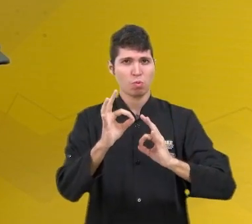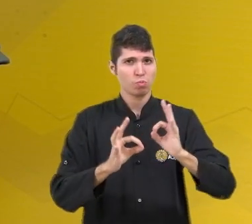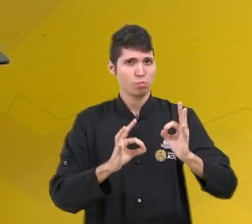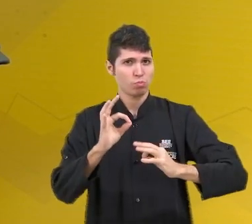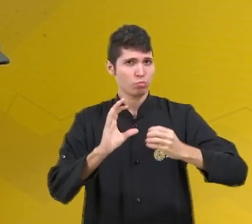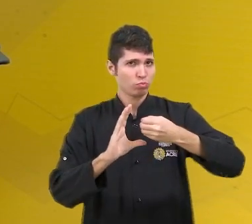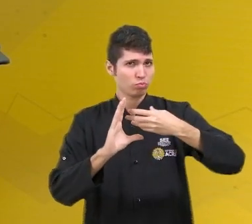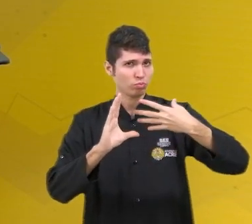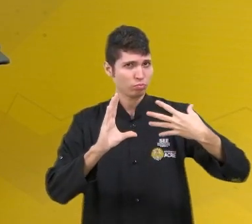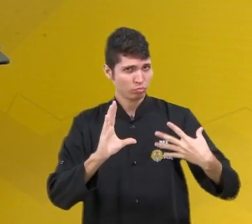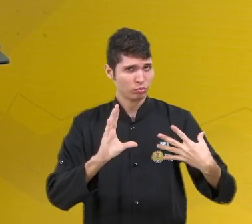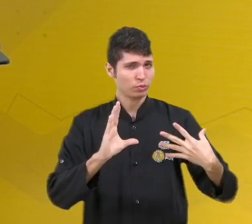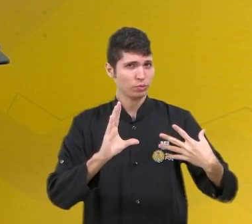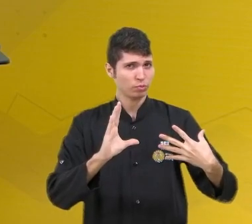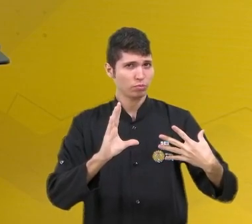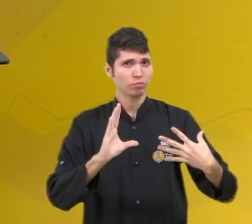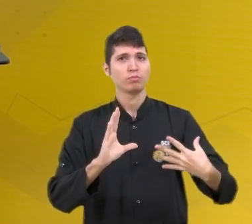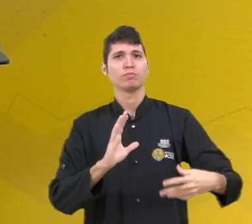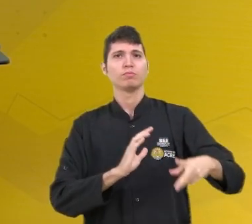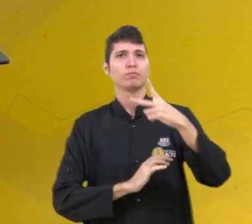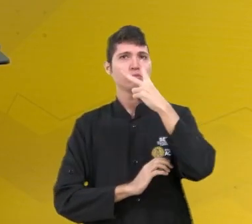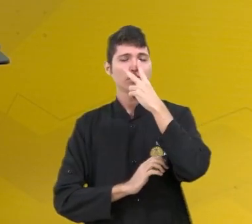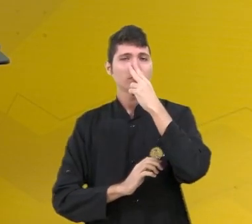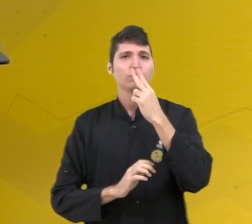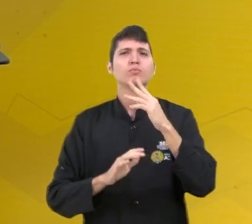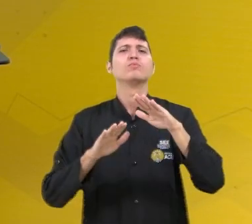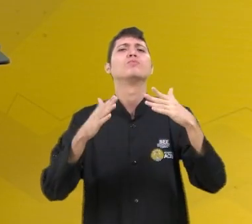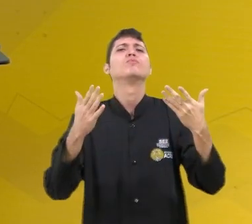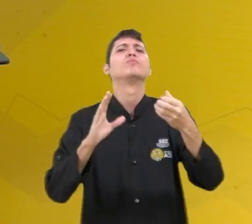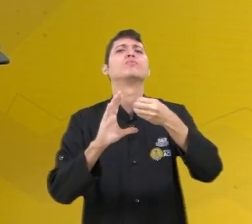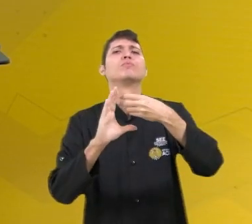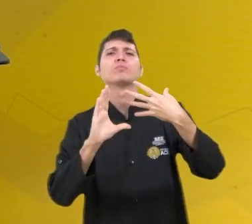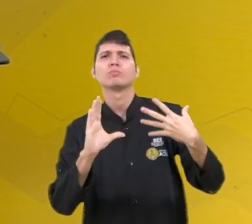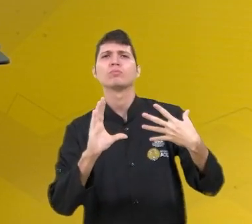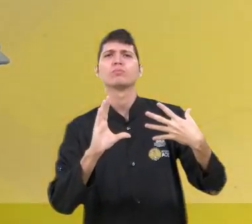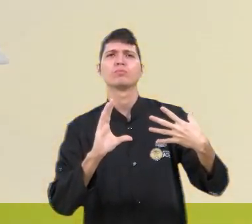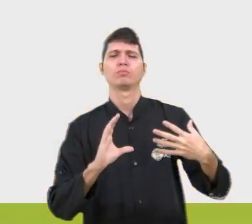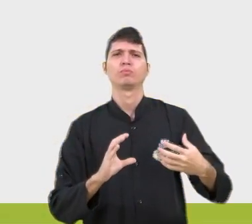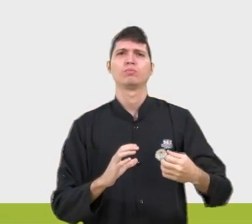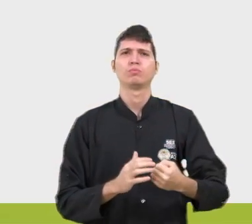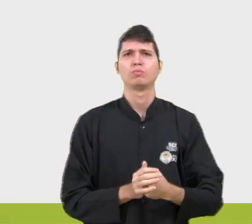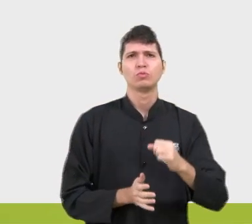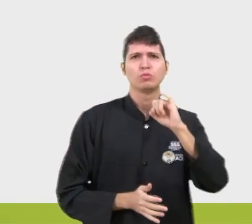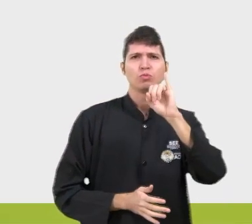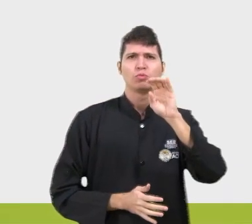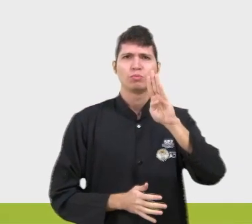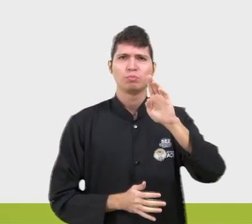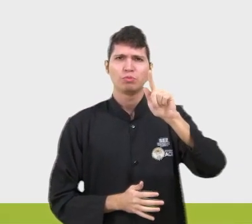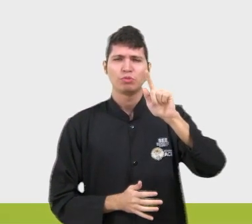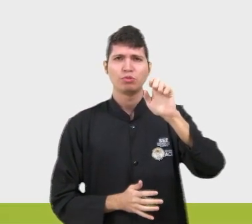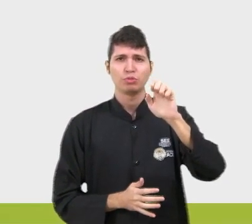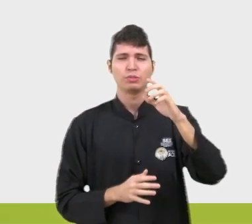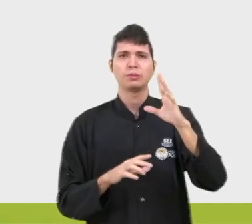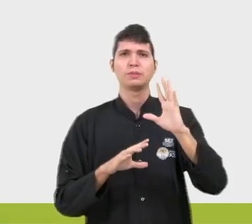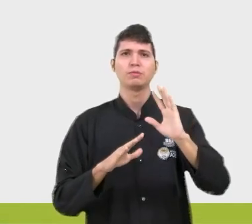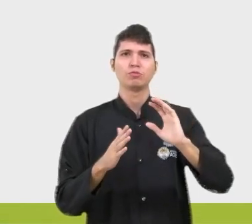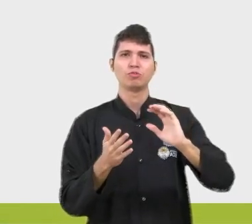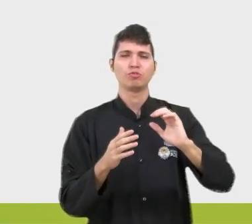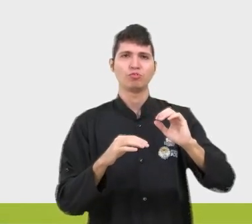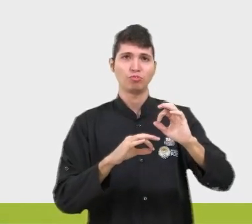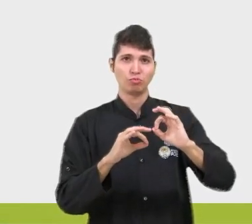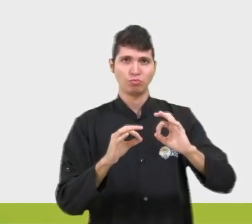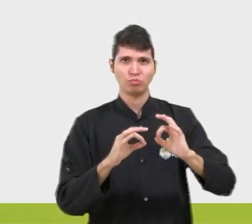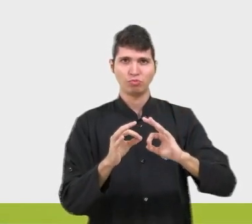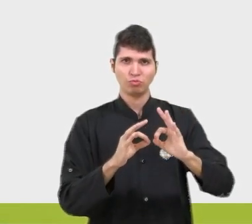características semelhantes. Quais são essas características? Tá? O IBGE dividiu o território brasileiro em 5 grandes